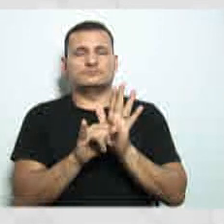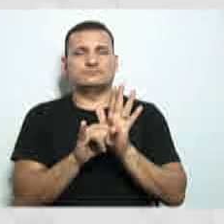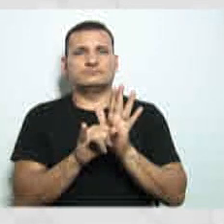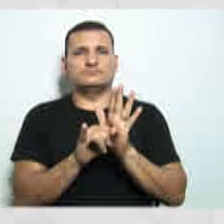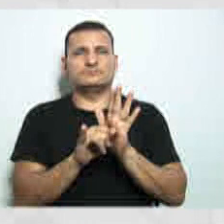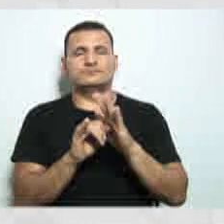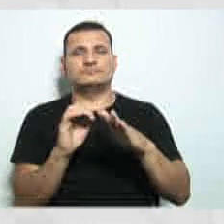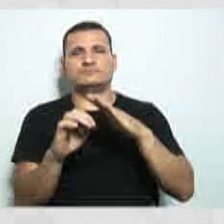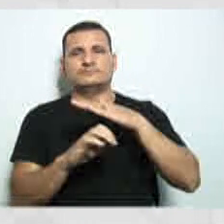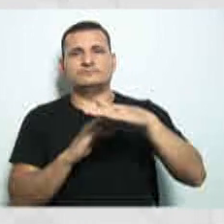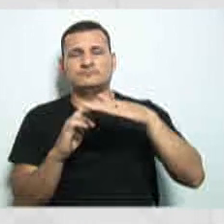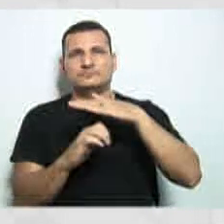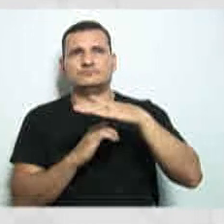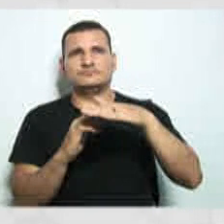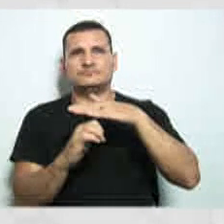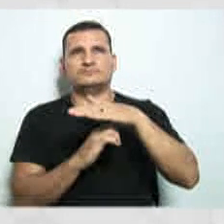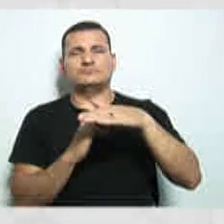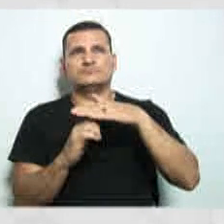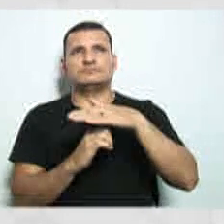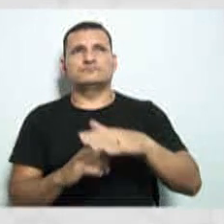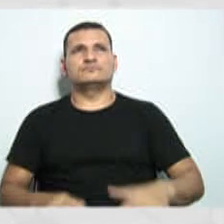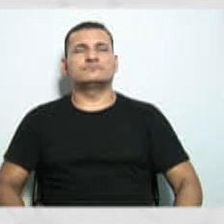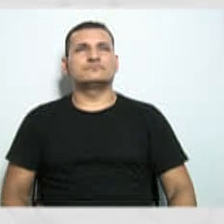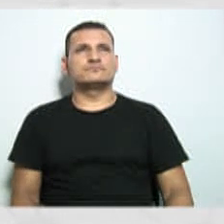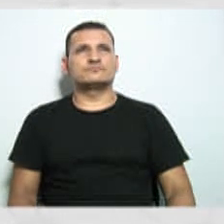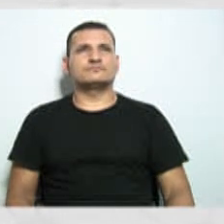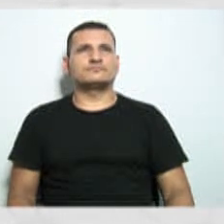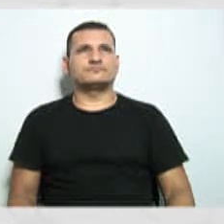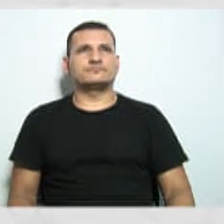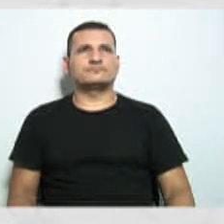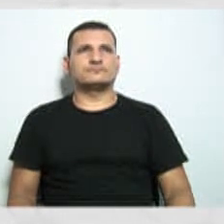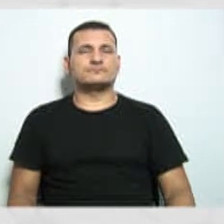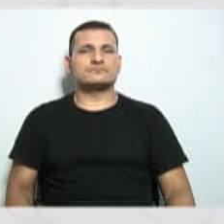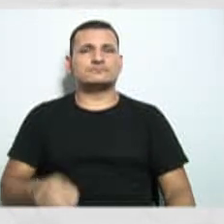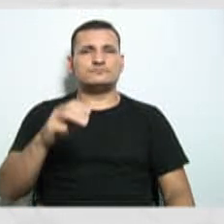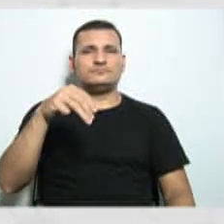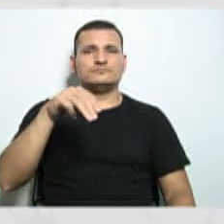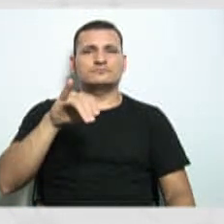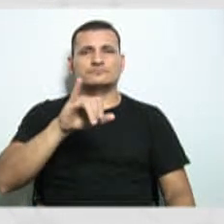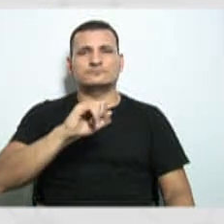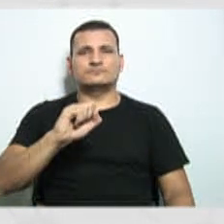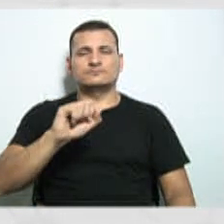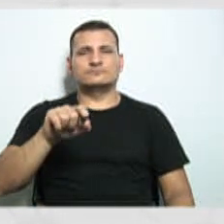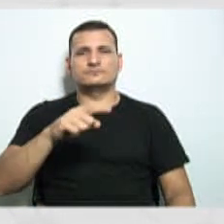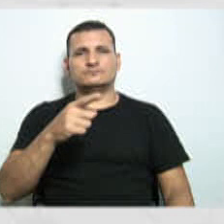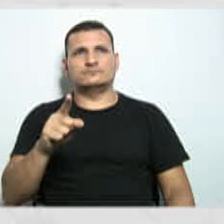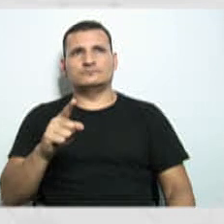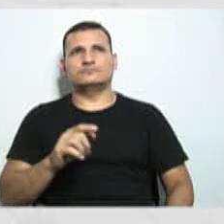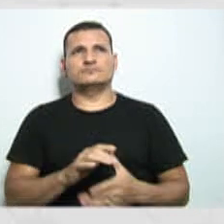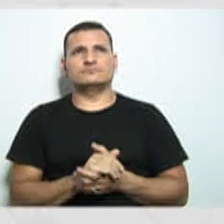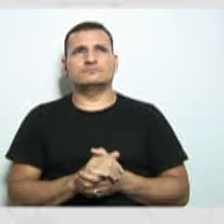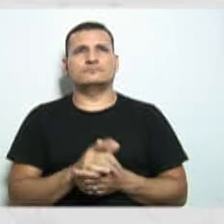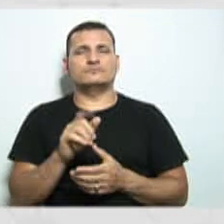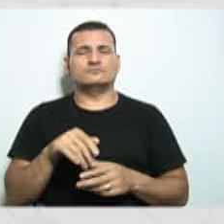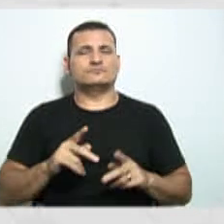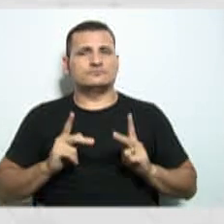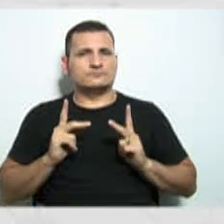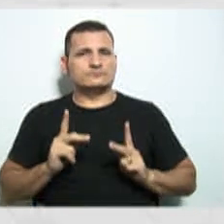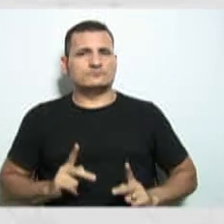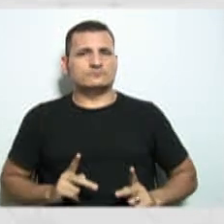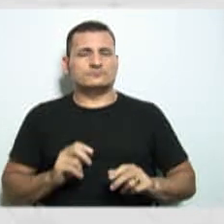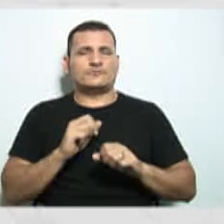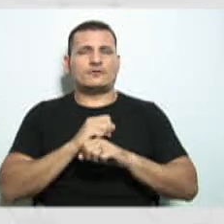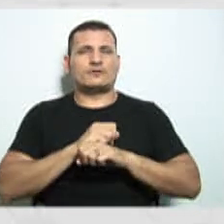Identidade organizacional. Muito bem, vamos entender cada um delas, ó. O que é a missão, então? A missão constitui uma postura